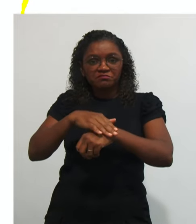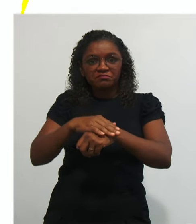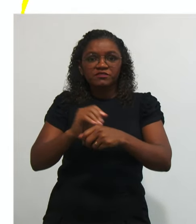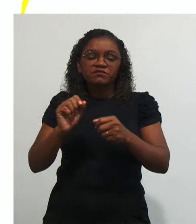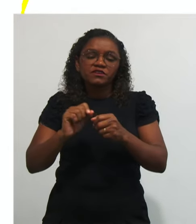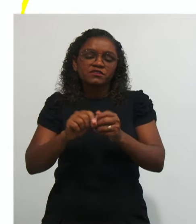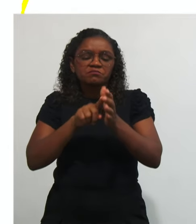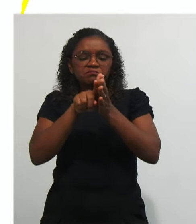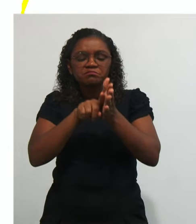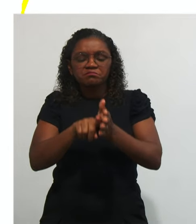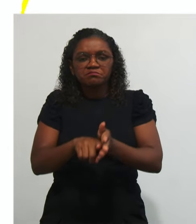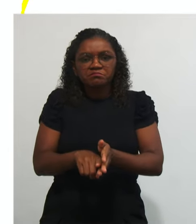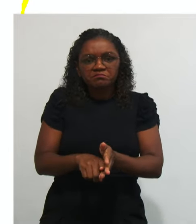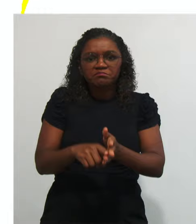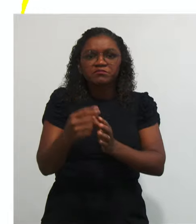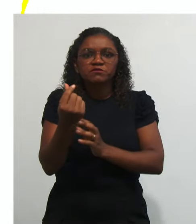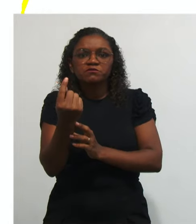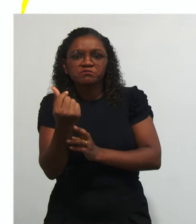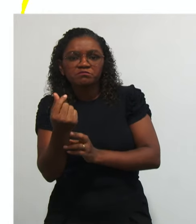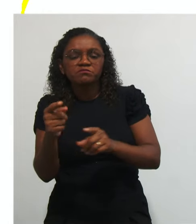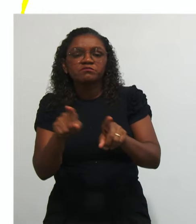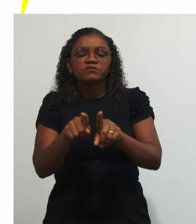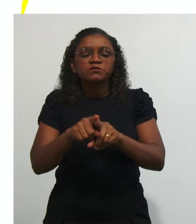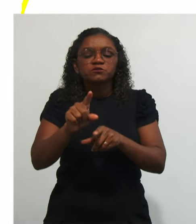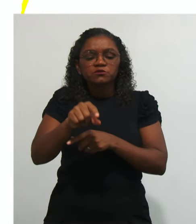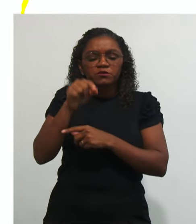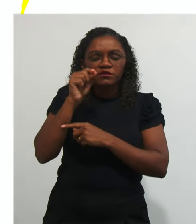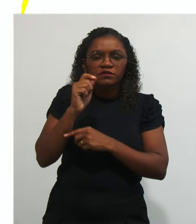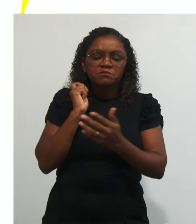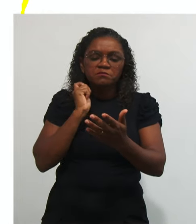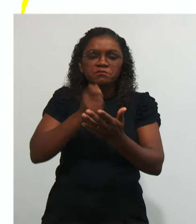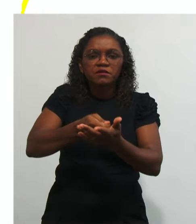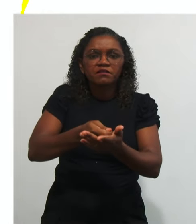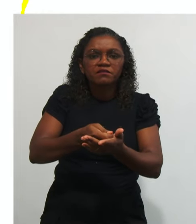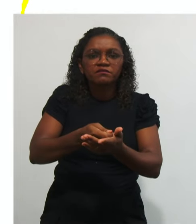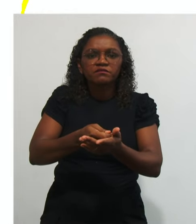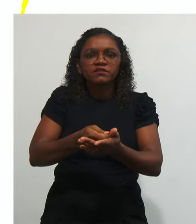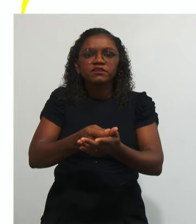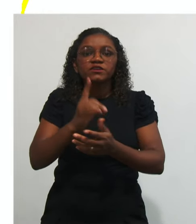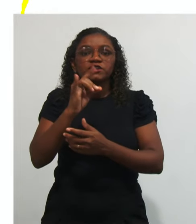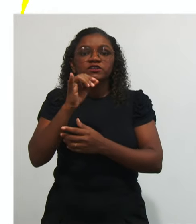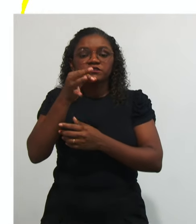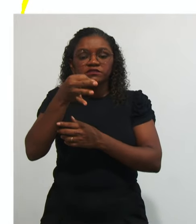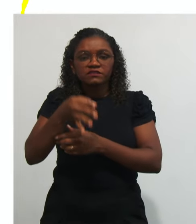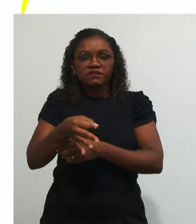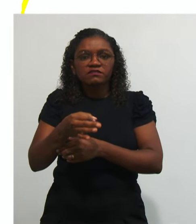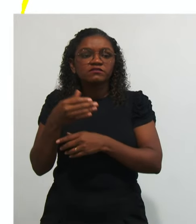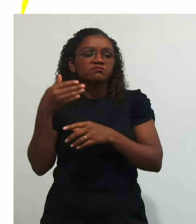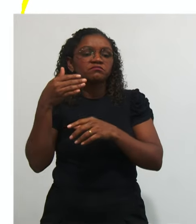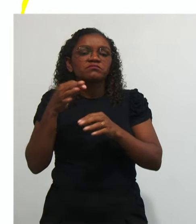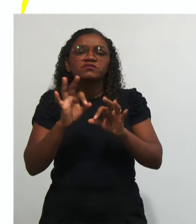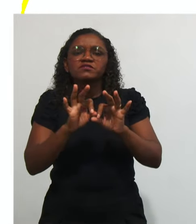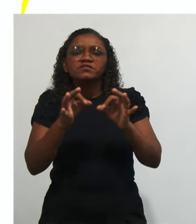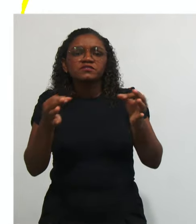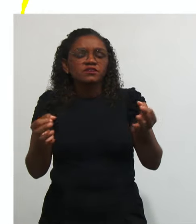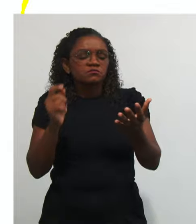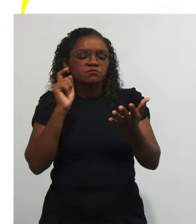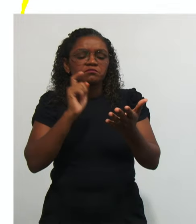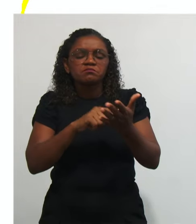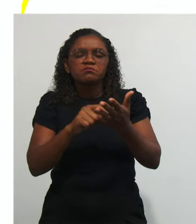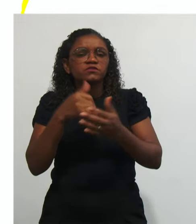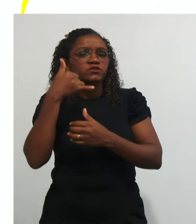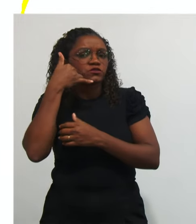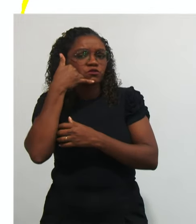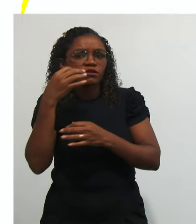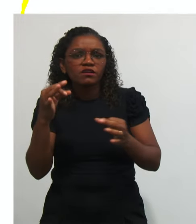passagem escolher a sua passagem pagar sua passagem e no dia do bar que fazer o checklist apenas com o seu